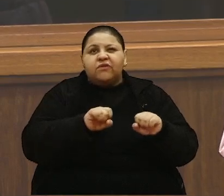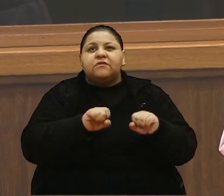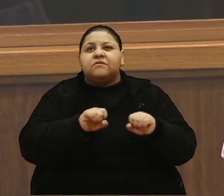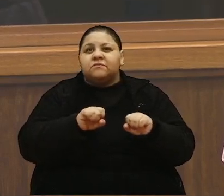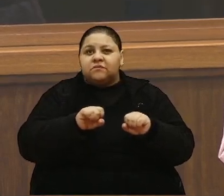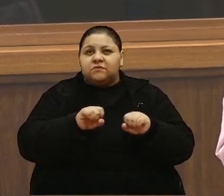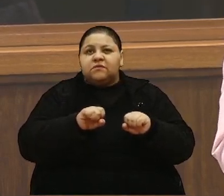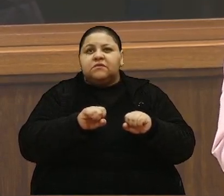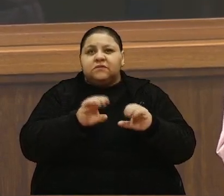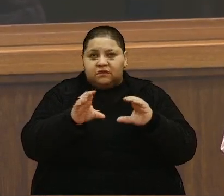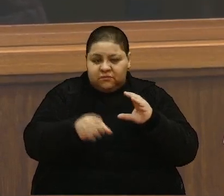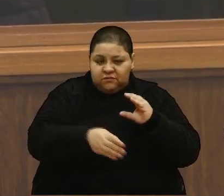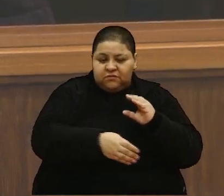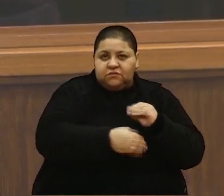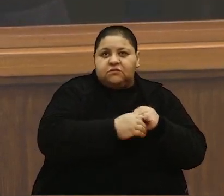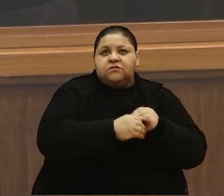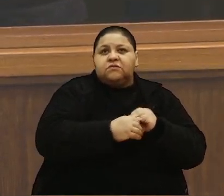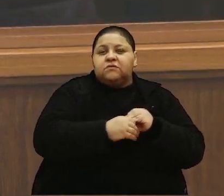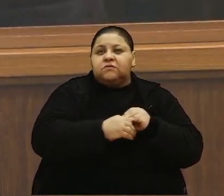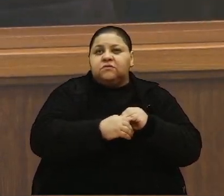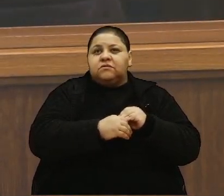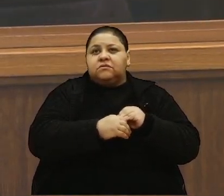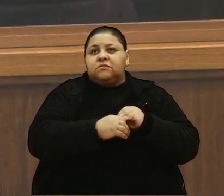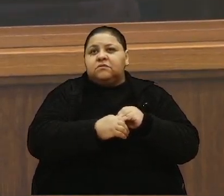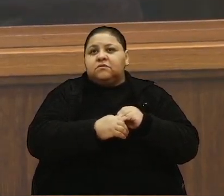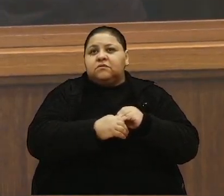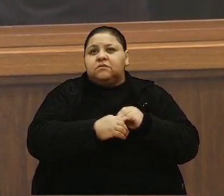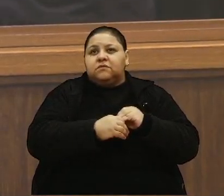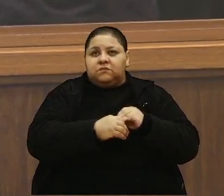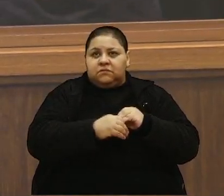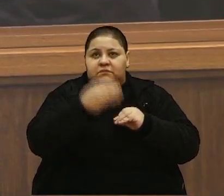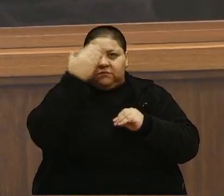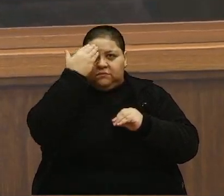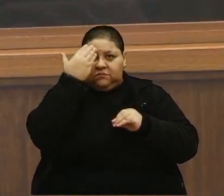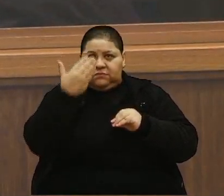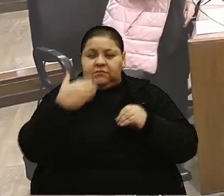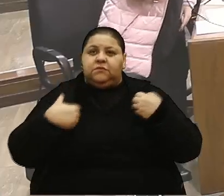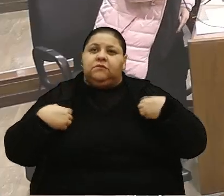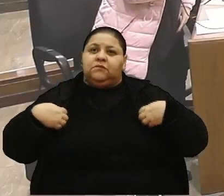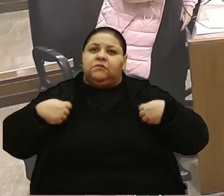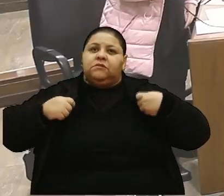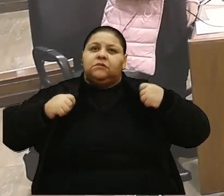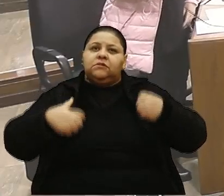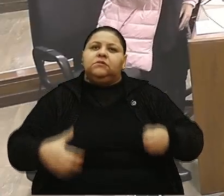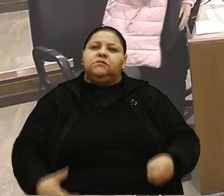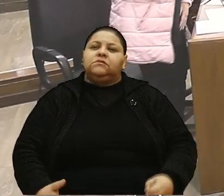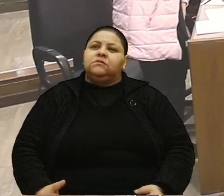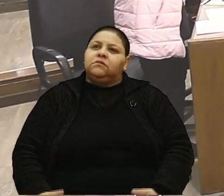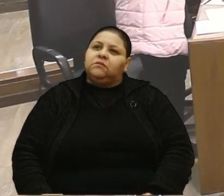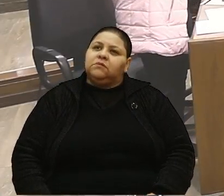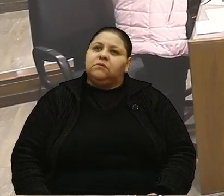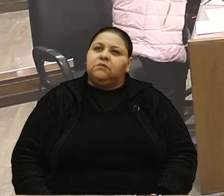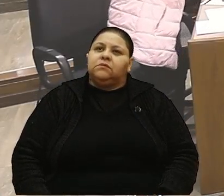ser incorporado de alguma maneira por ela, né? Obrigada. Obrigado, vereador.